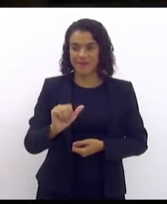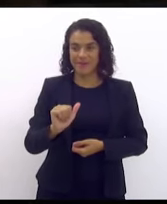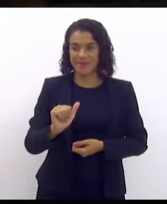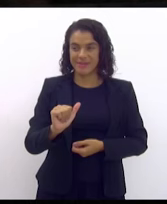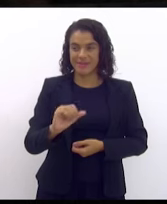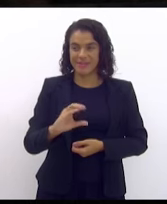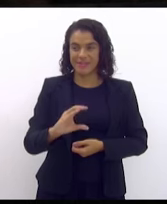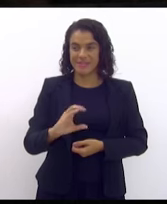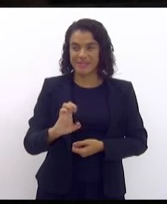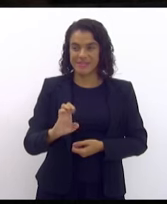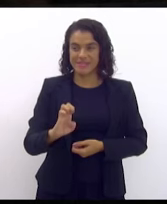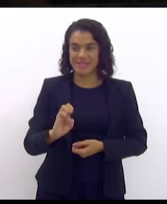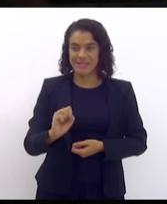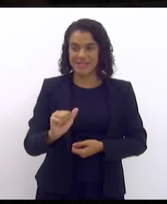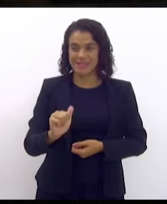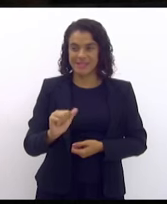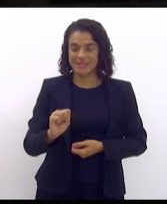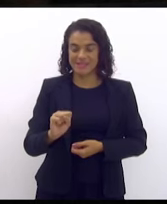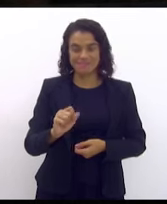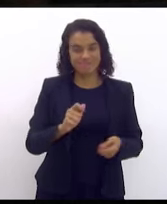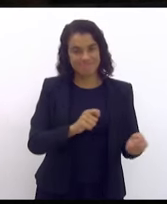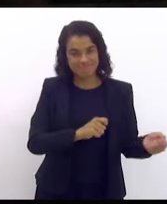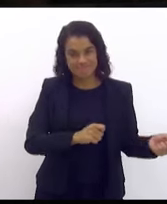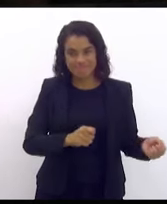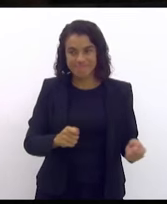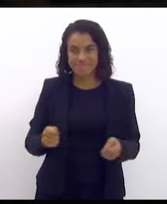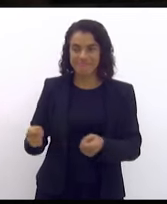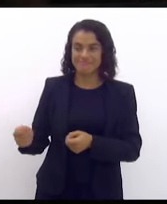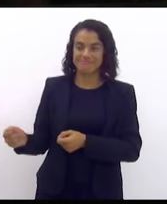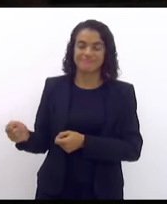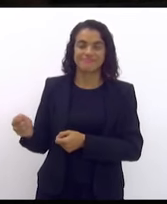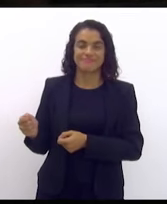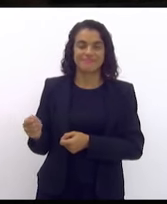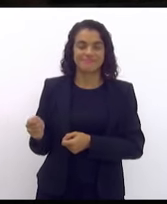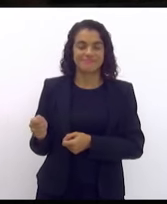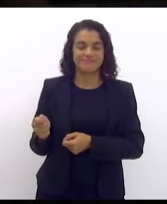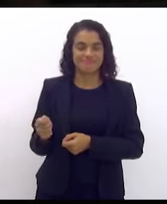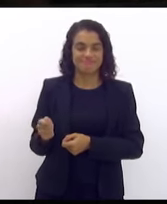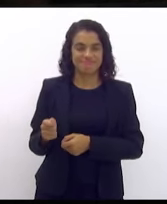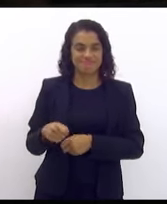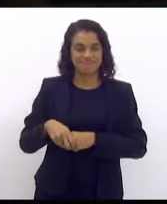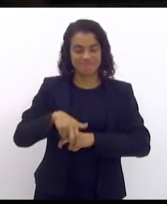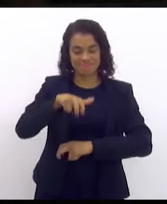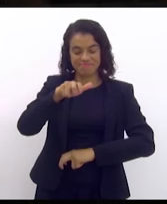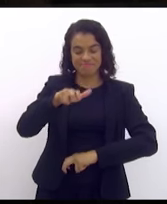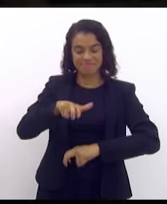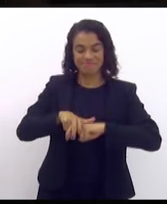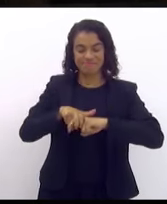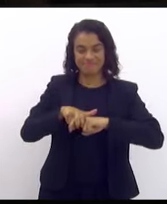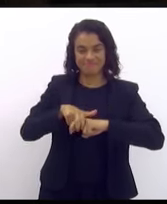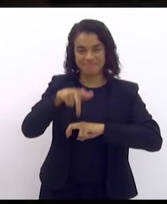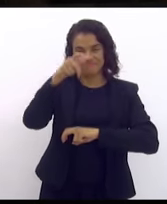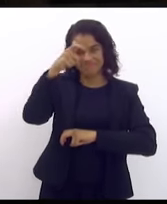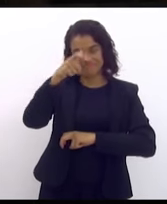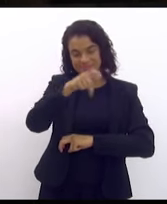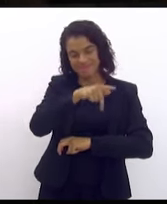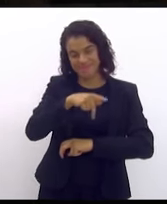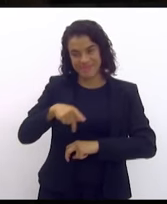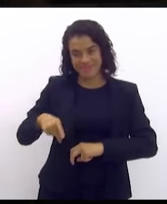Ceasa que rotineiramente Preside os trabalhos